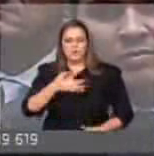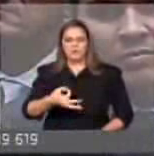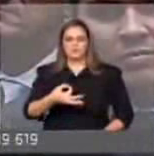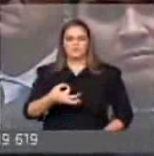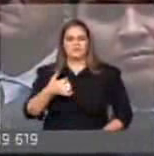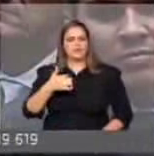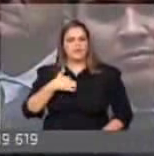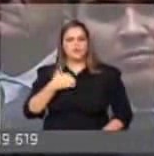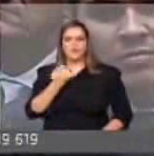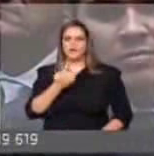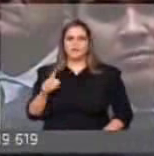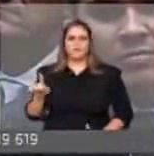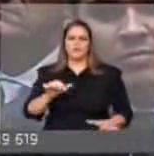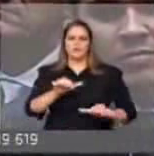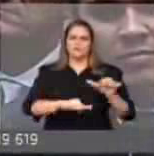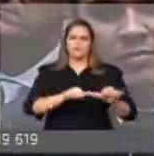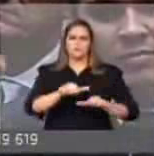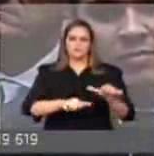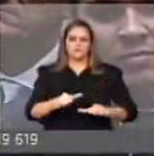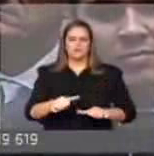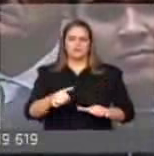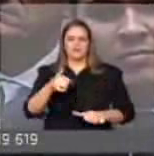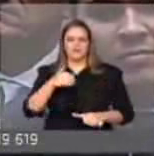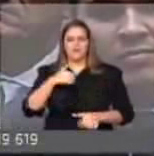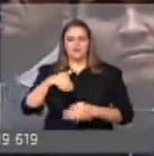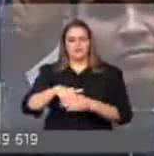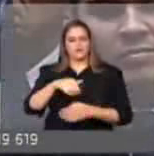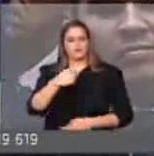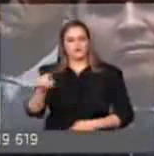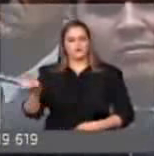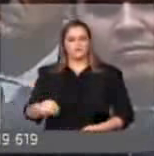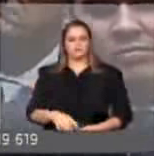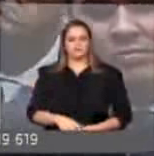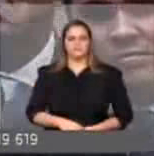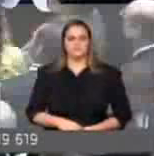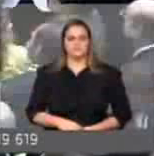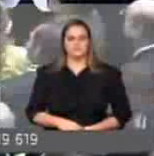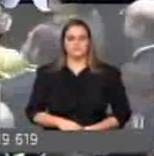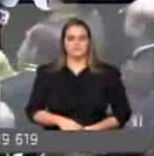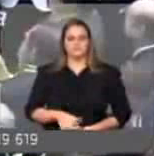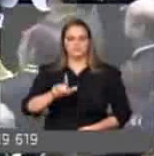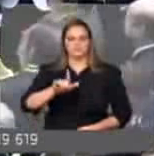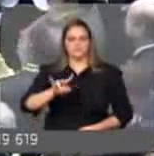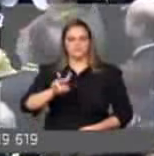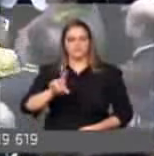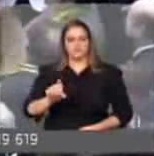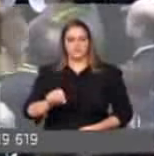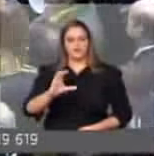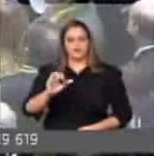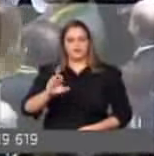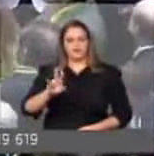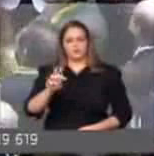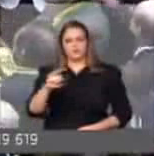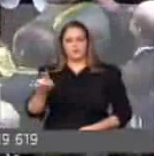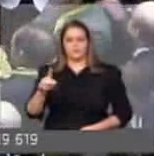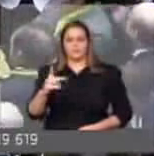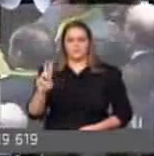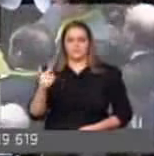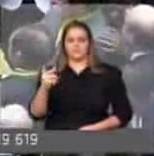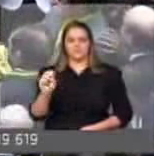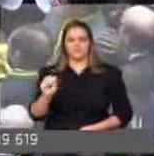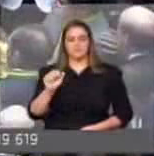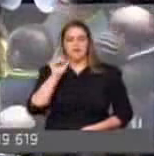vou lavar minhas mãos como Pôncio Pilatos. Eu voto não, senhor presidente. Deputado Givaldo Carimbão, do PHS